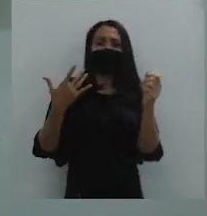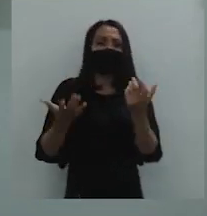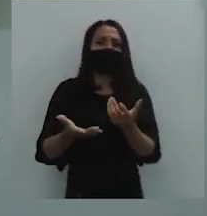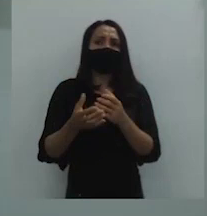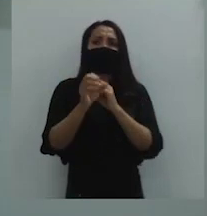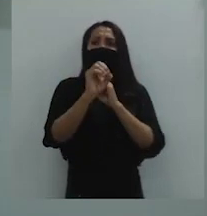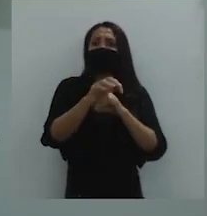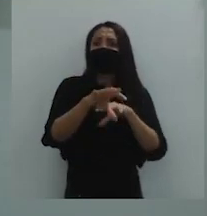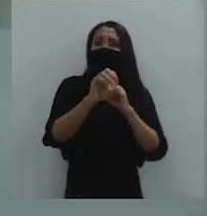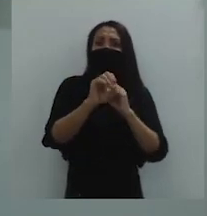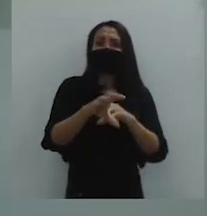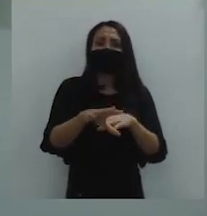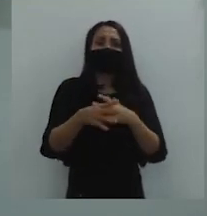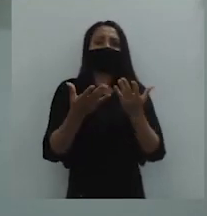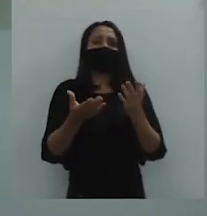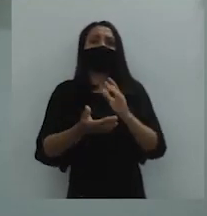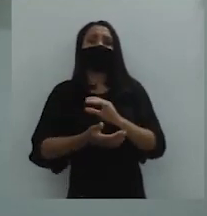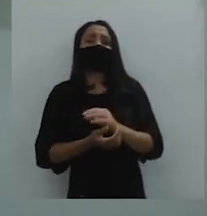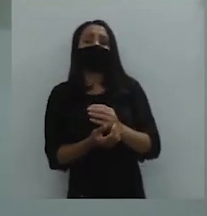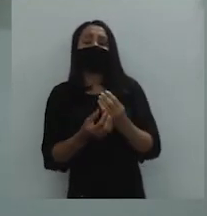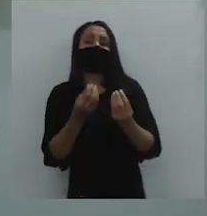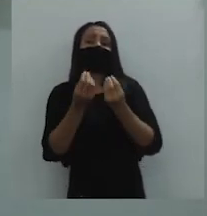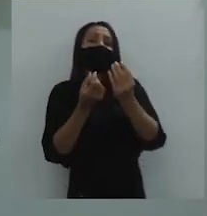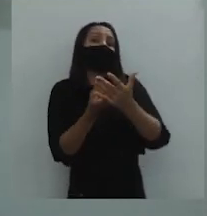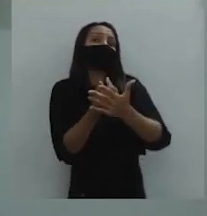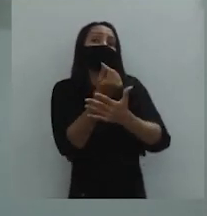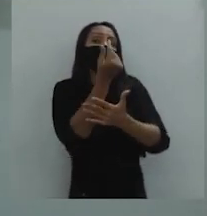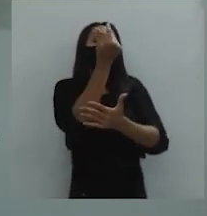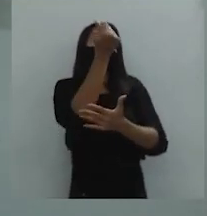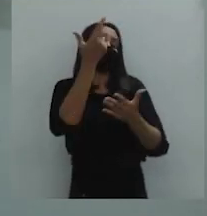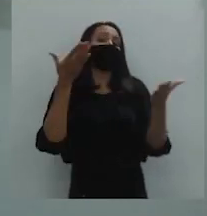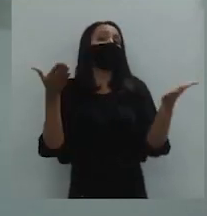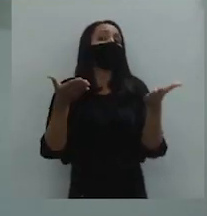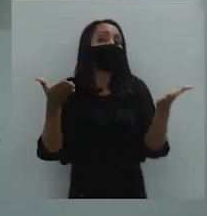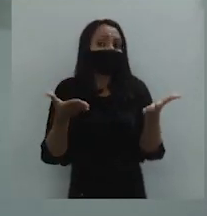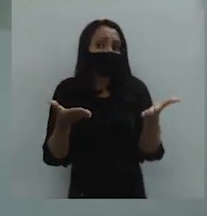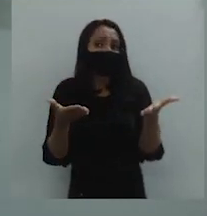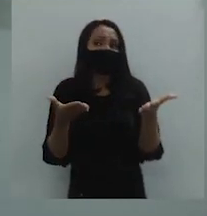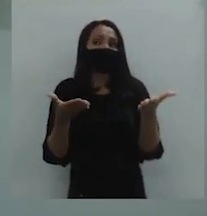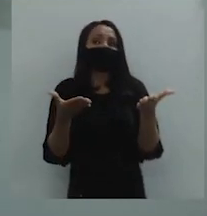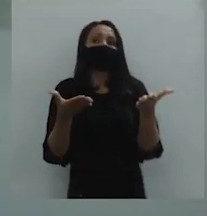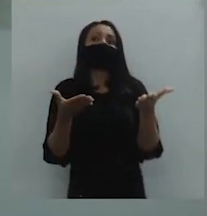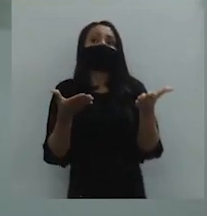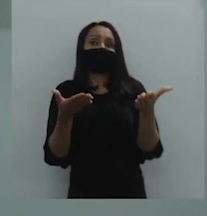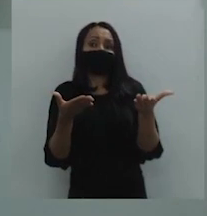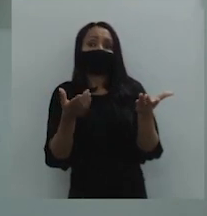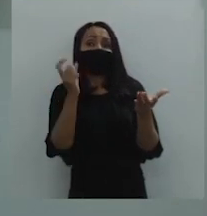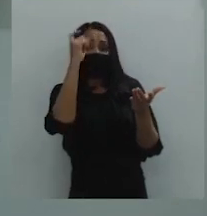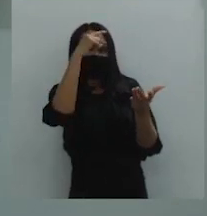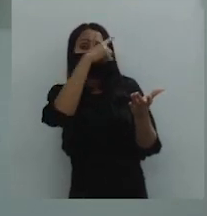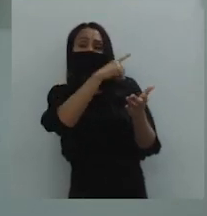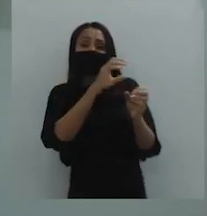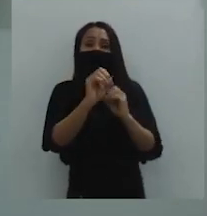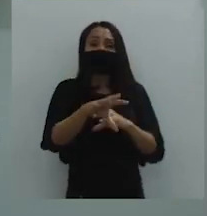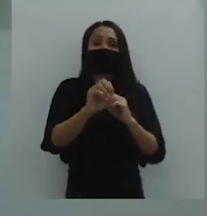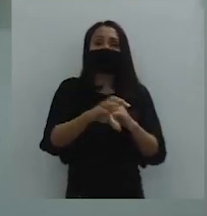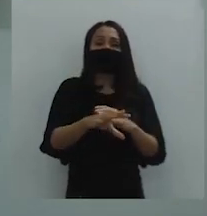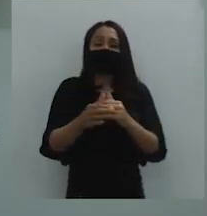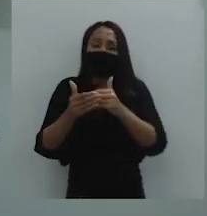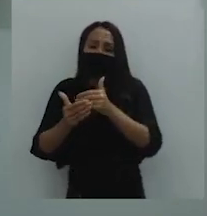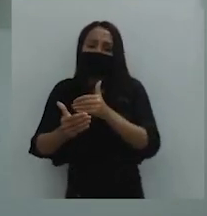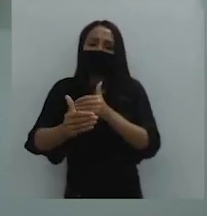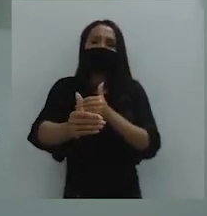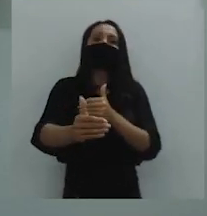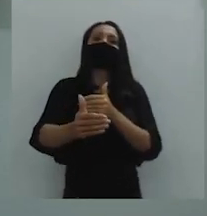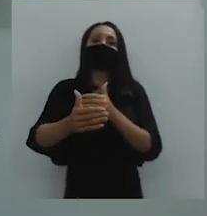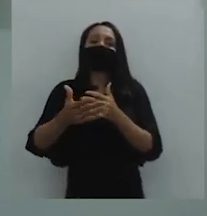valendo hoje para você educar uma criança. E principalmente também a inicialização da mulher no mercado de